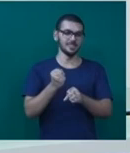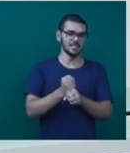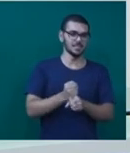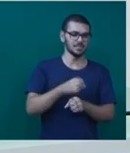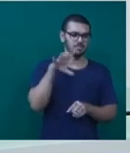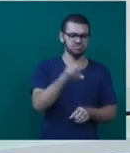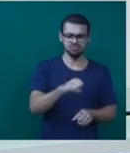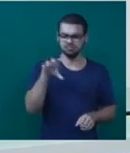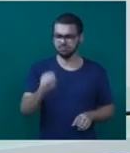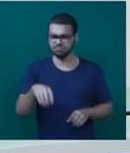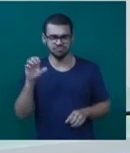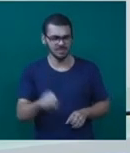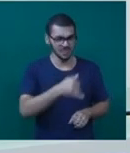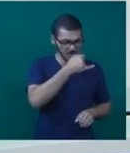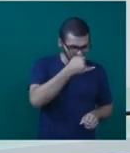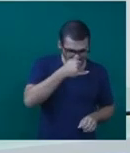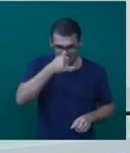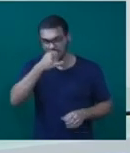de cocaína aumentou